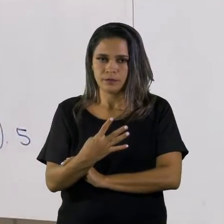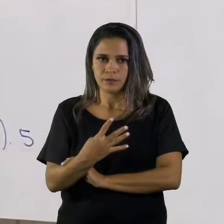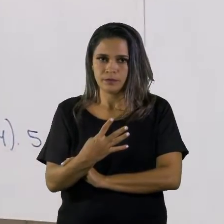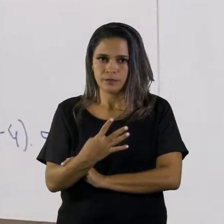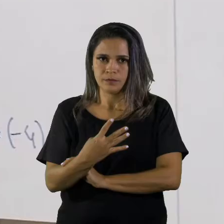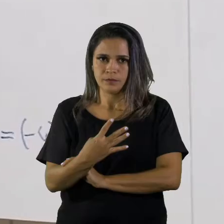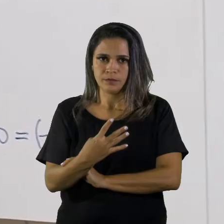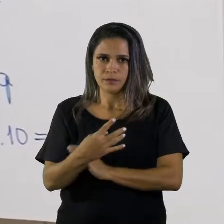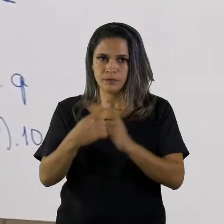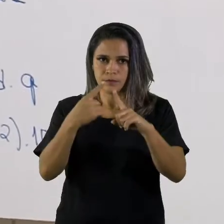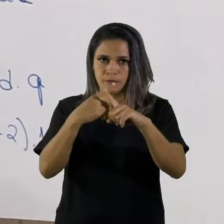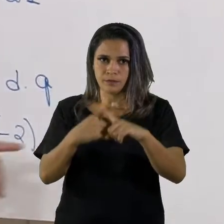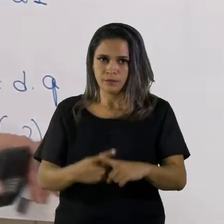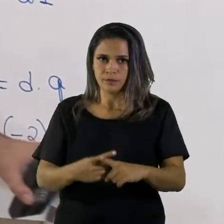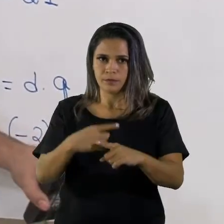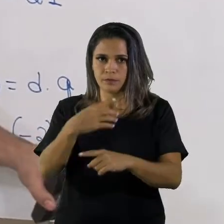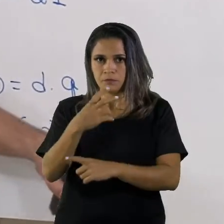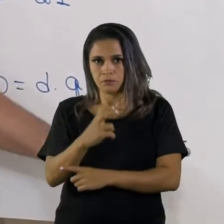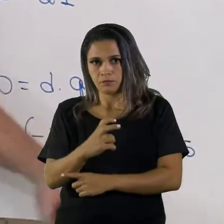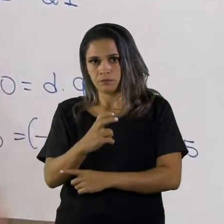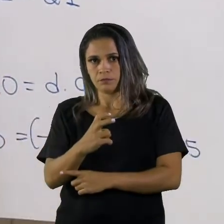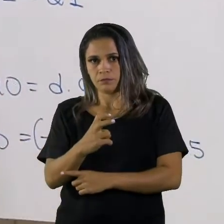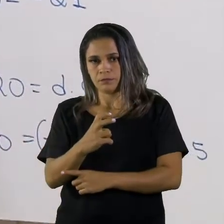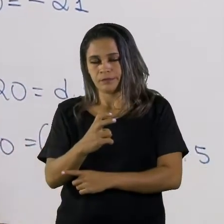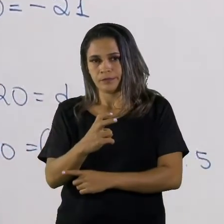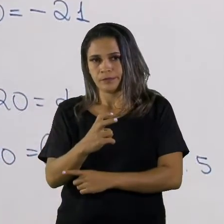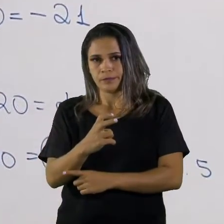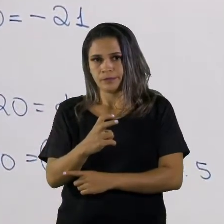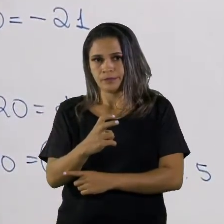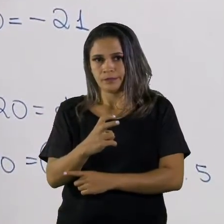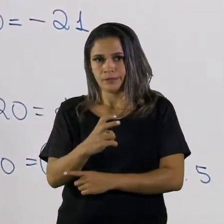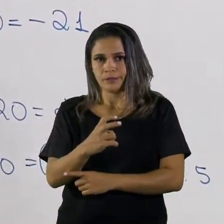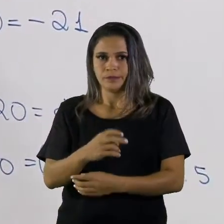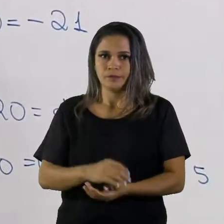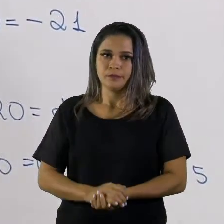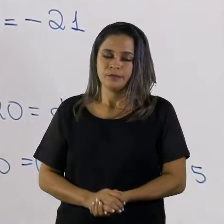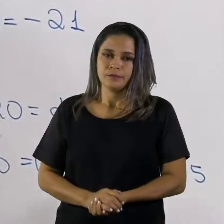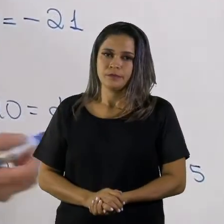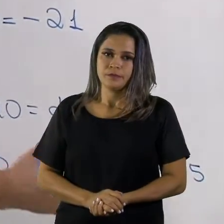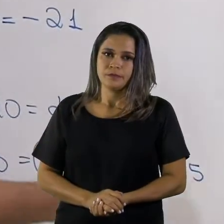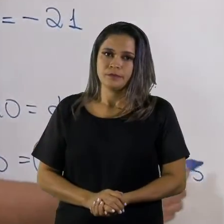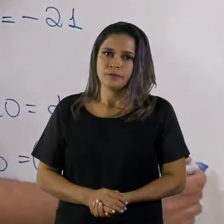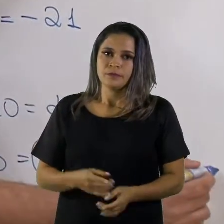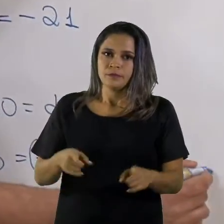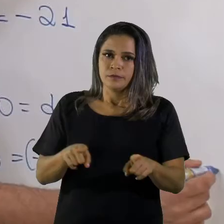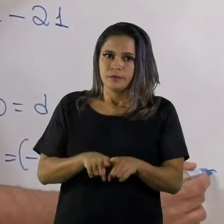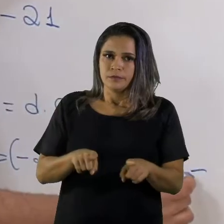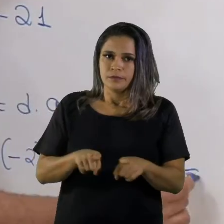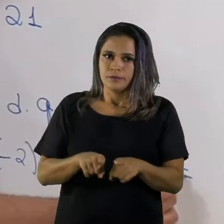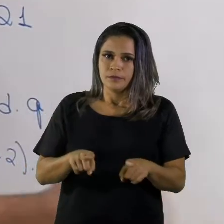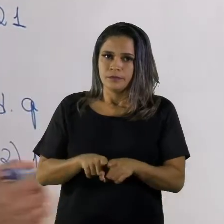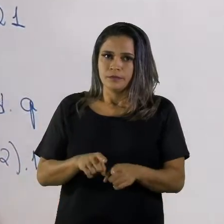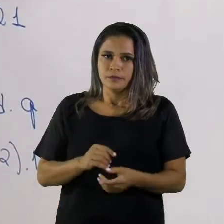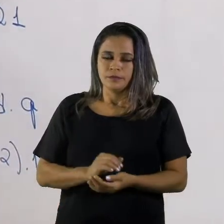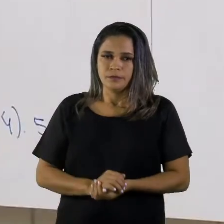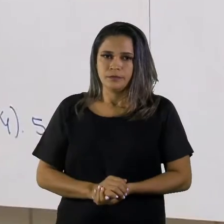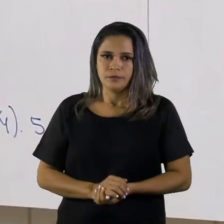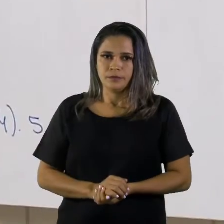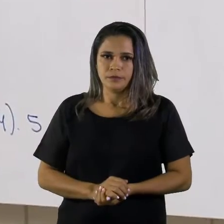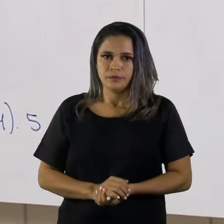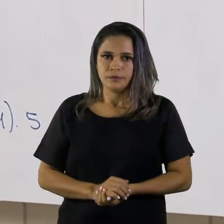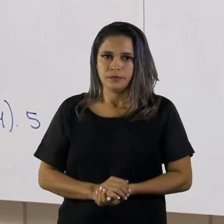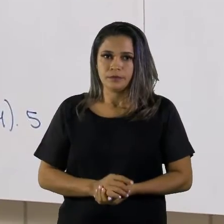multiplicado por 5, certo? Menos 4 multiplicado por 5. Nós poderíamos fazer também